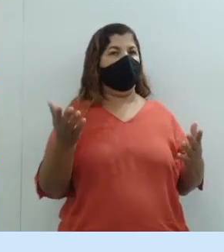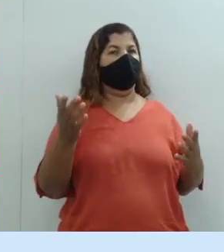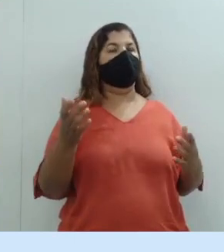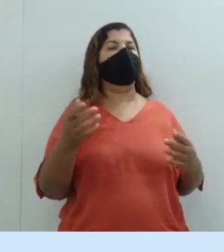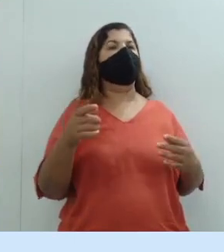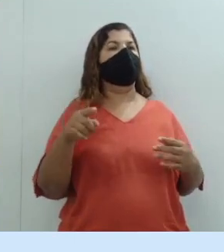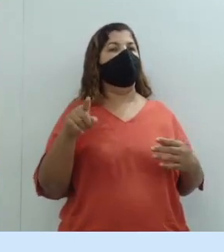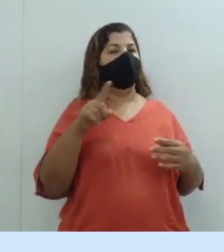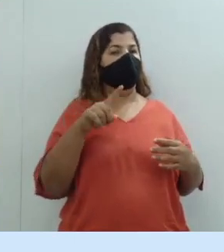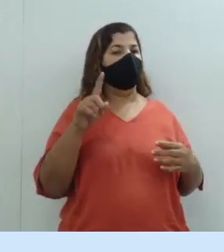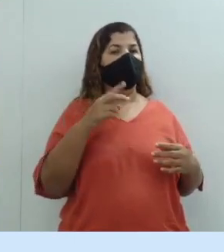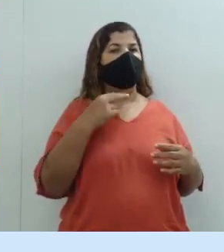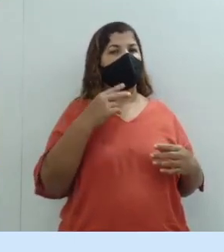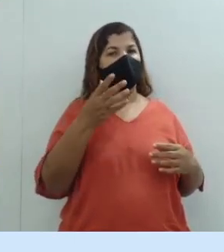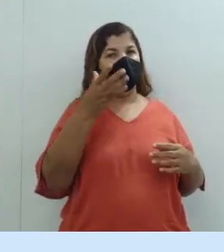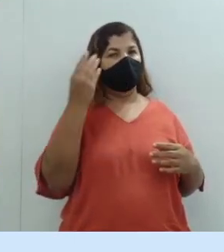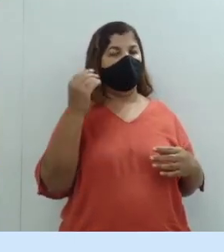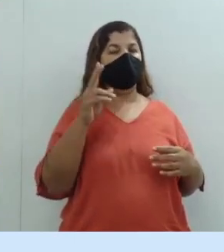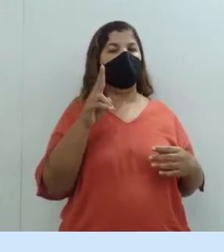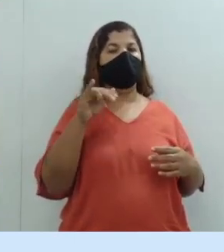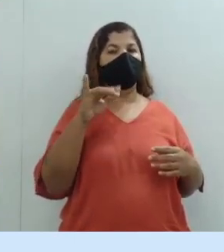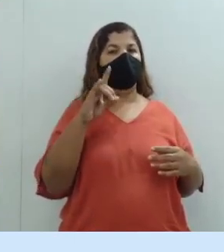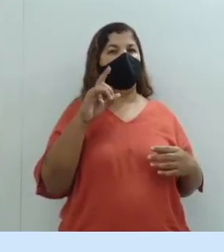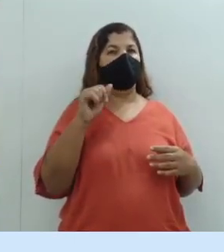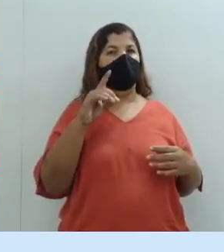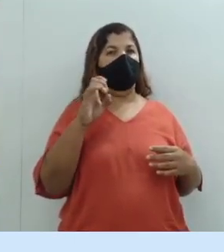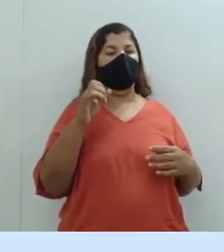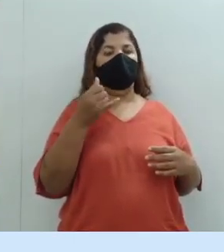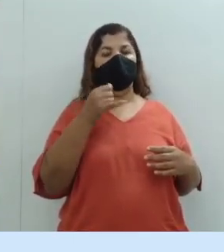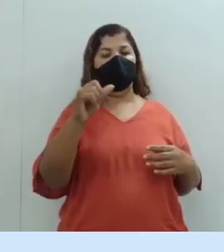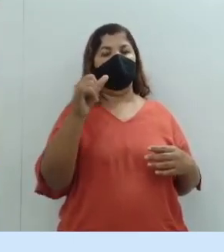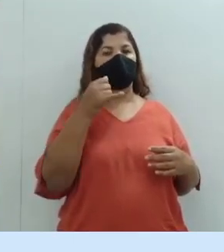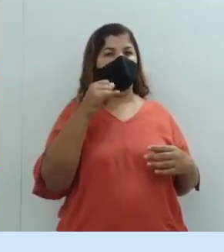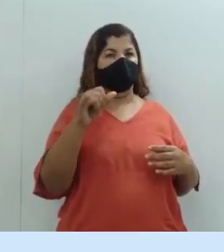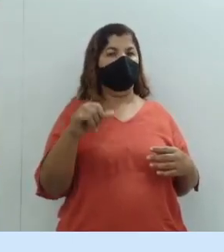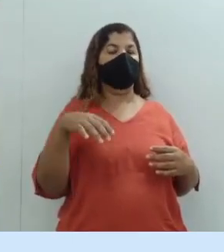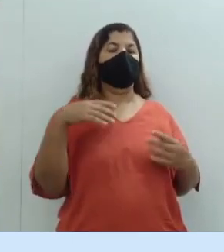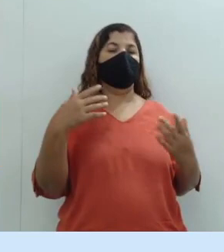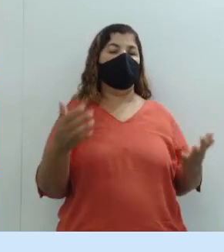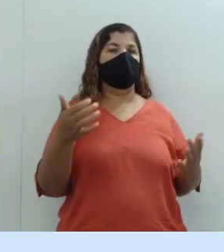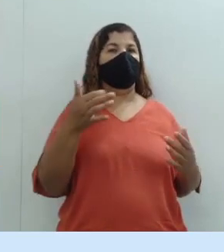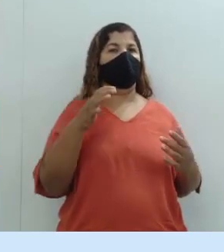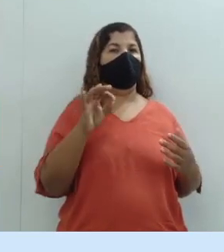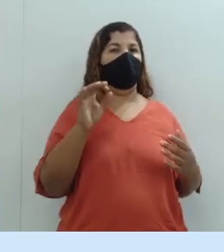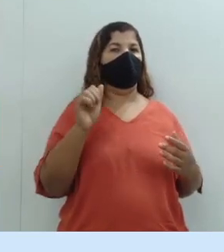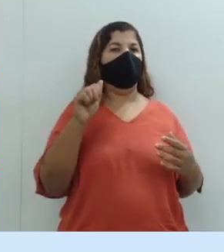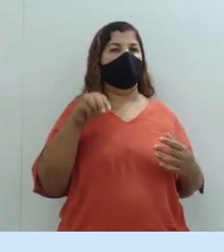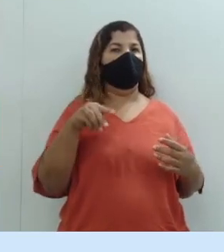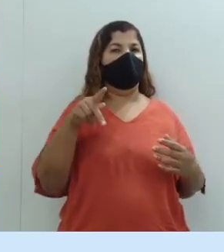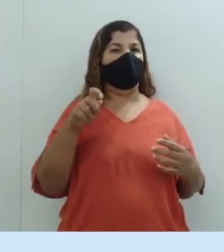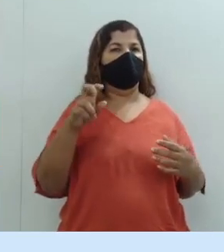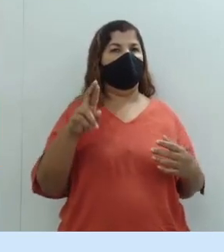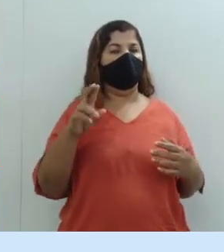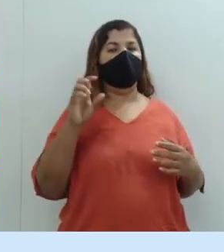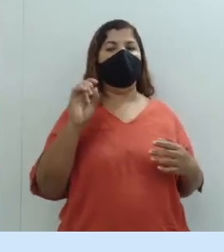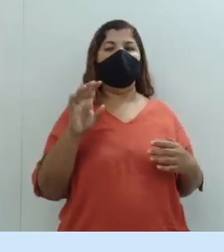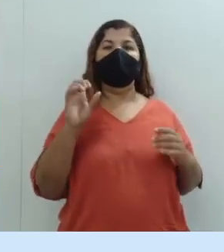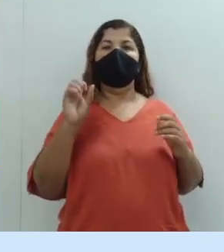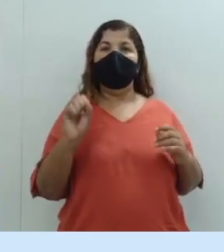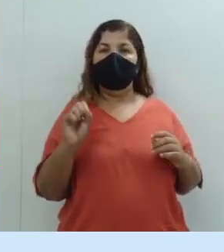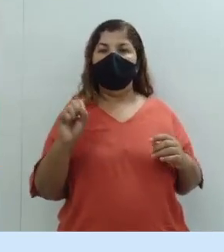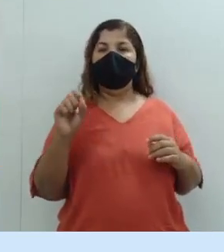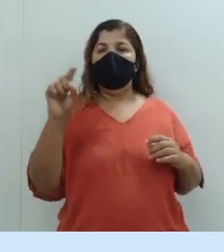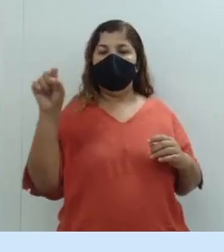esquecer disso. Ampere é unidade de corrente. Então, se você pede um disjuntor de 10 ampere, ele está dizendo o seguinte, só pode passar nesse